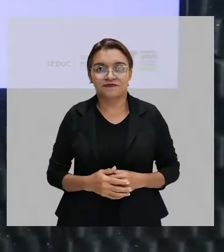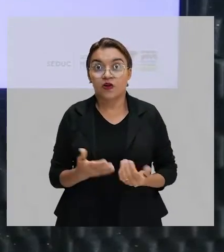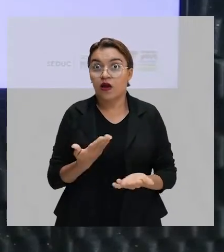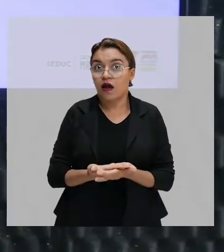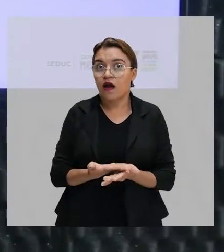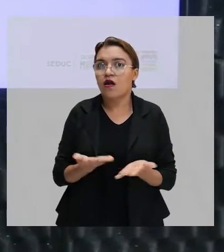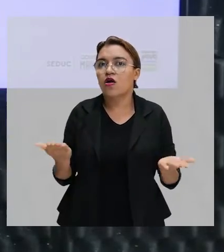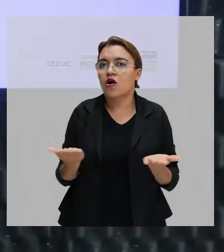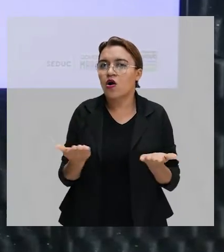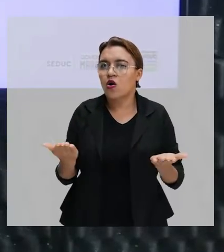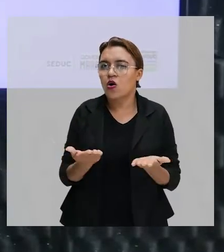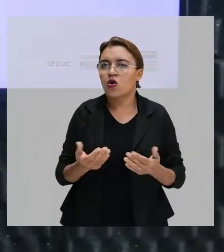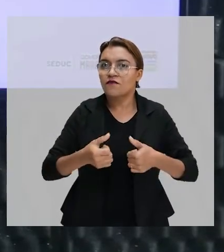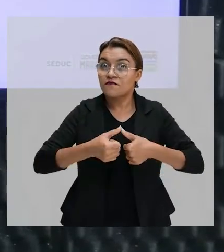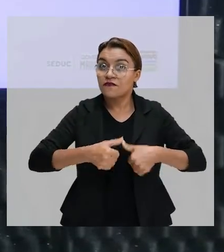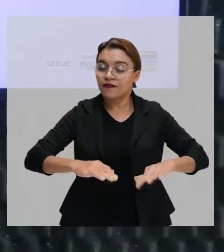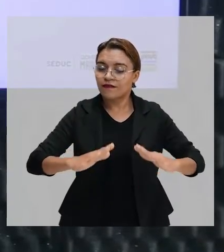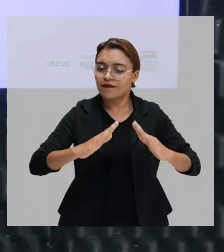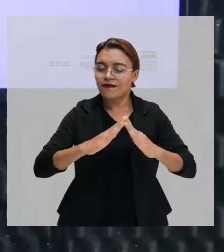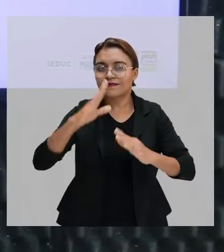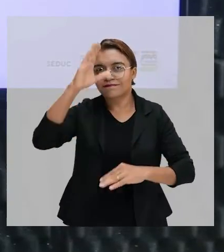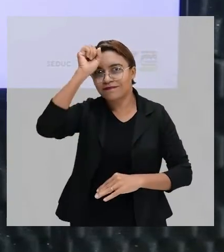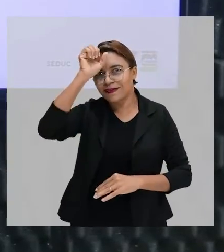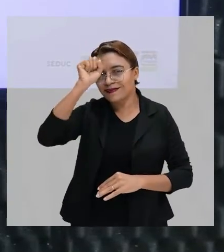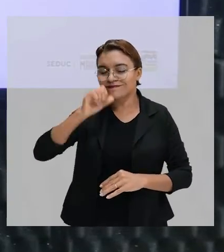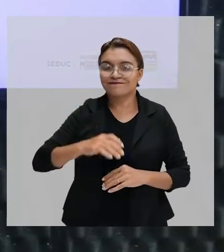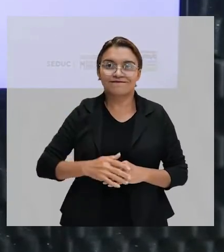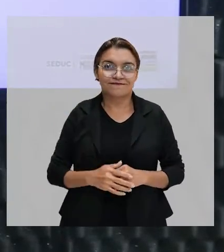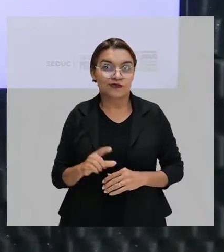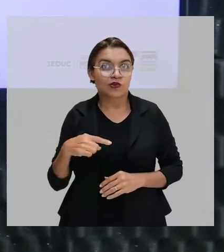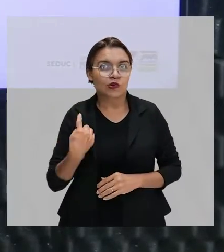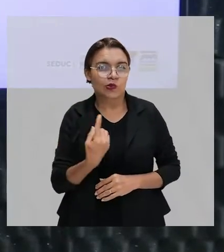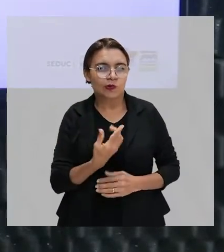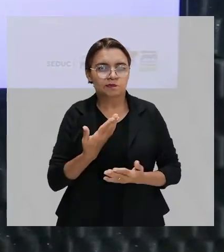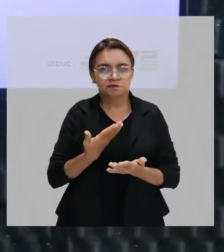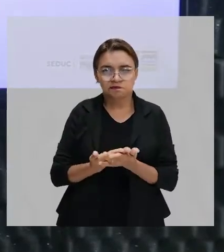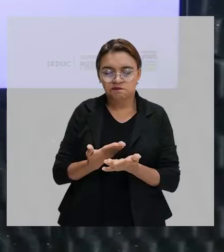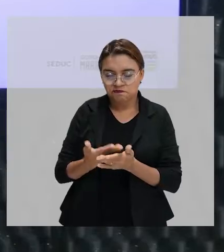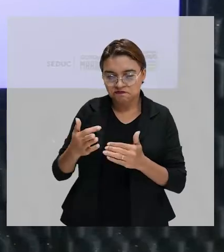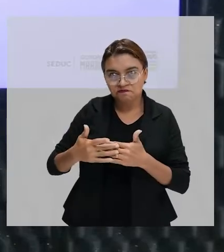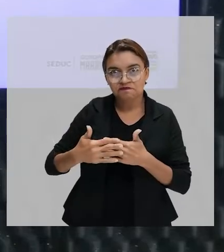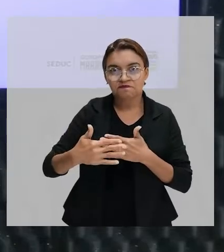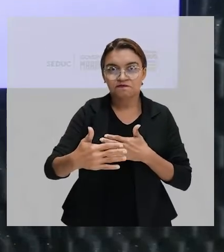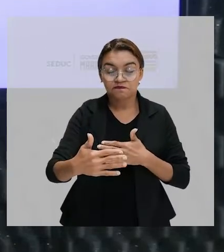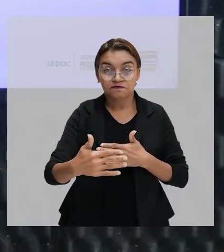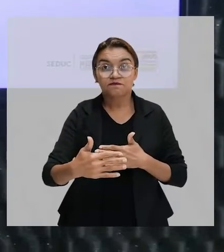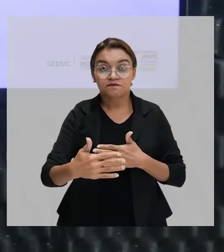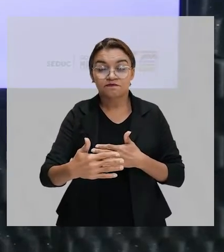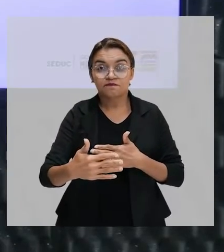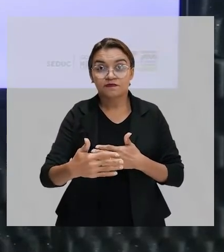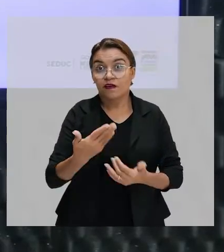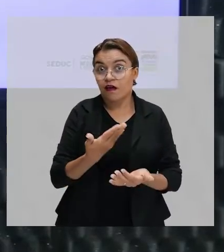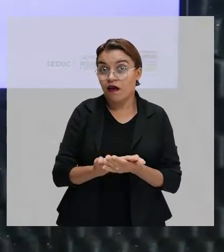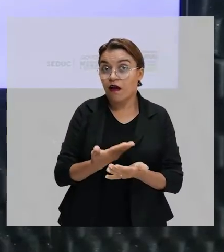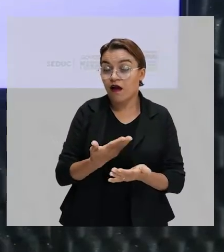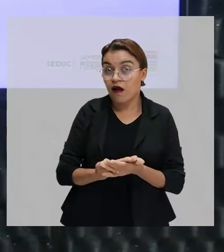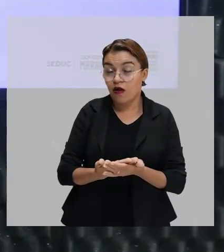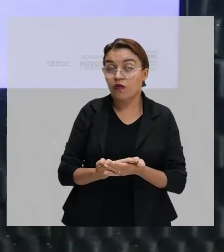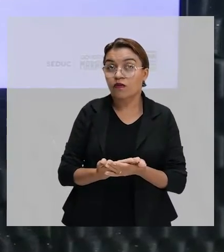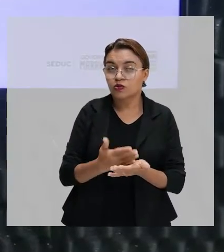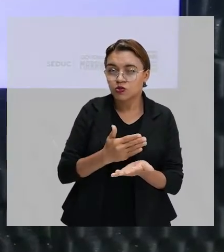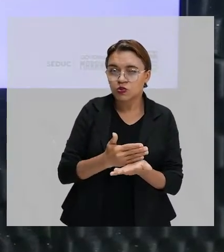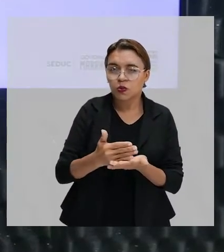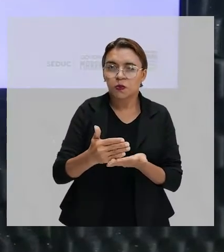nessa aula de hoje do nosso projeto fique em casa aprendendo nós iremos estar dando continuidade a essas aulas de princípios